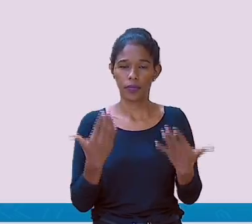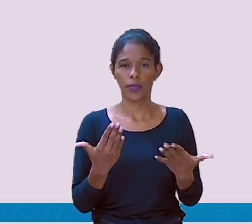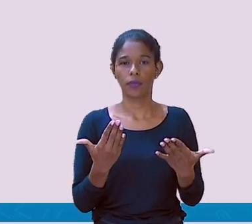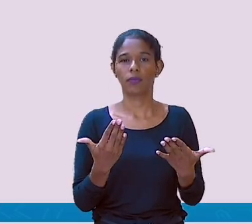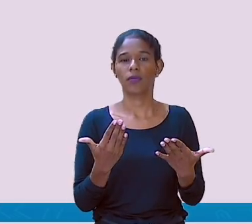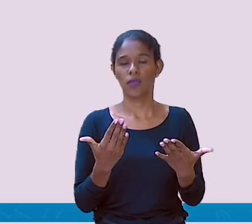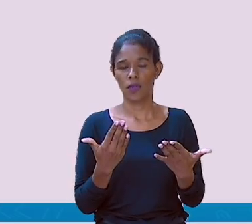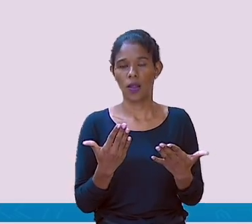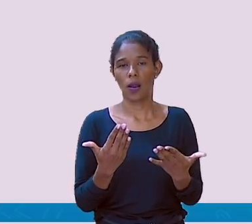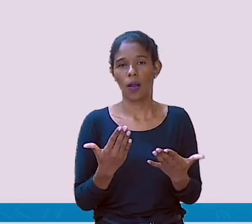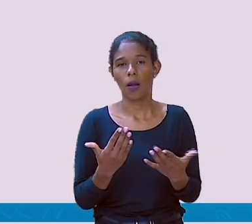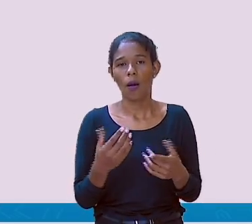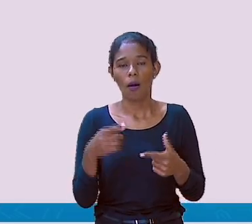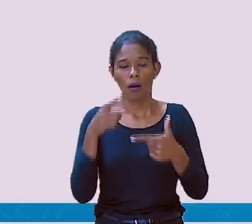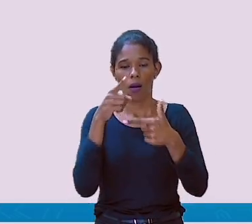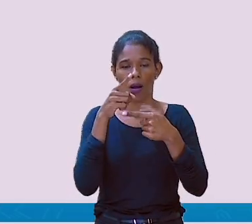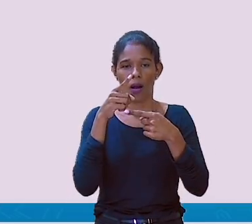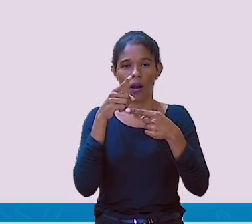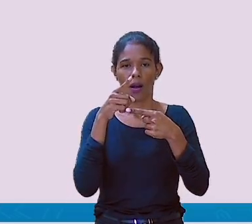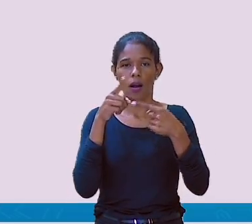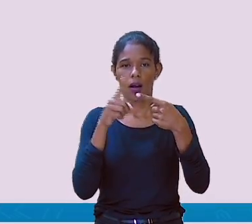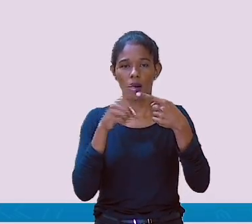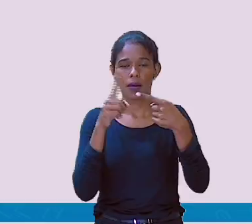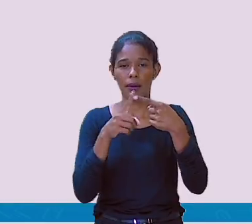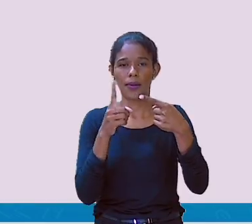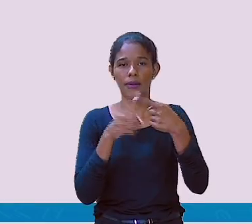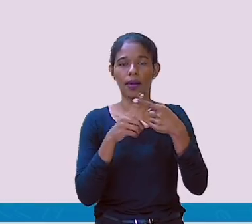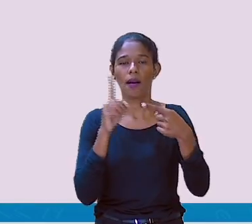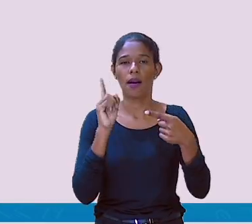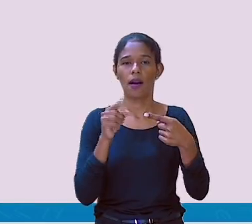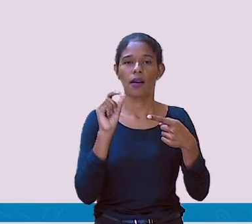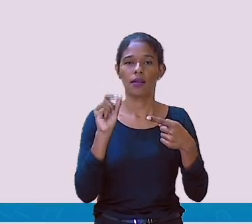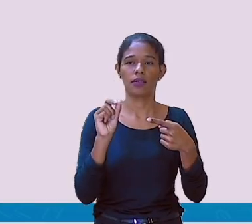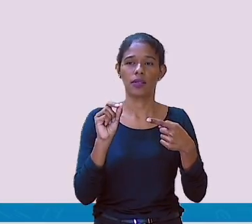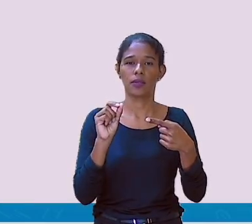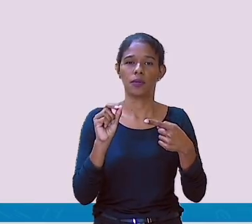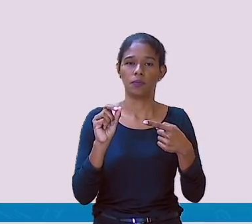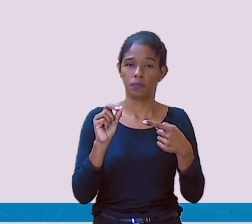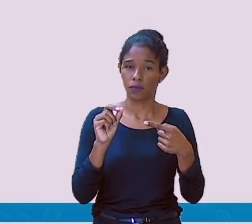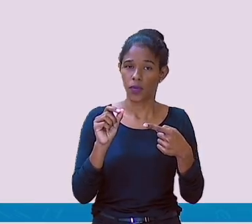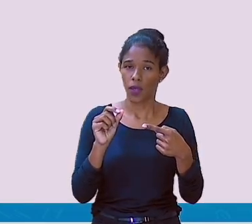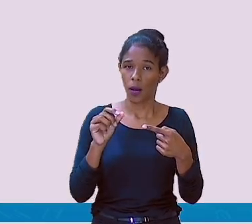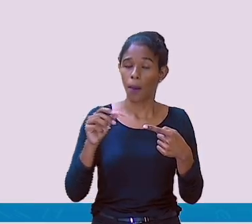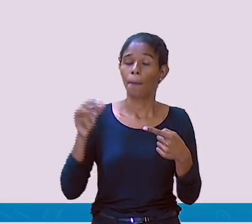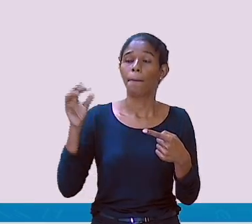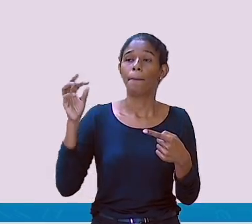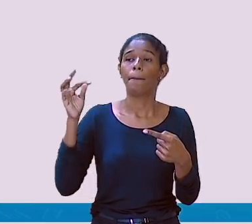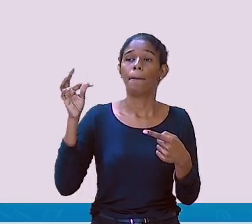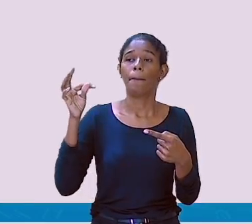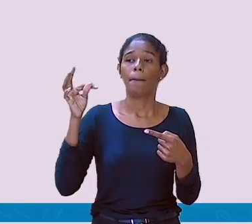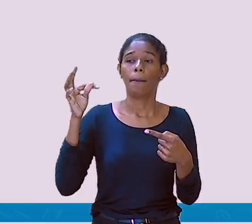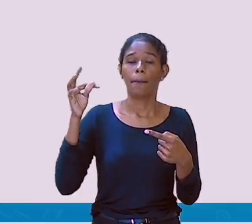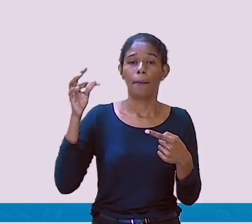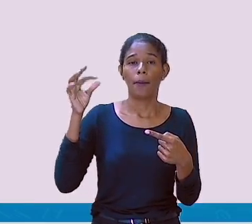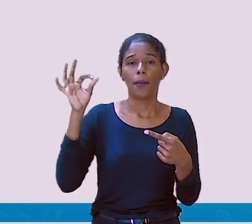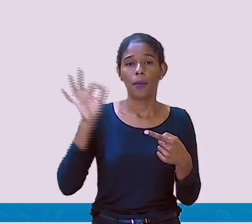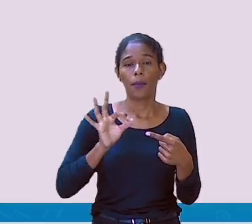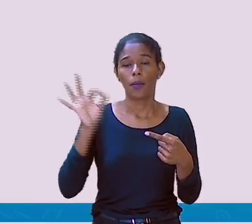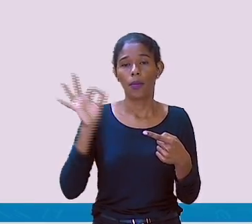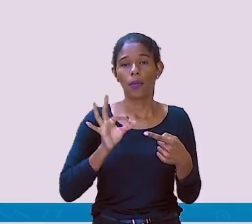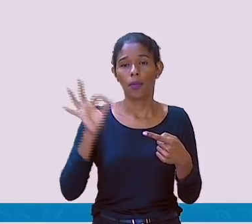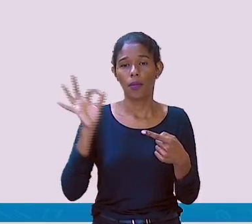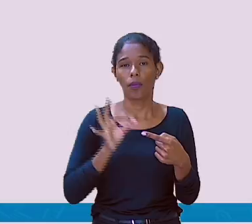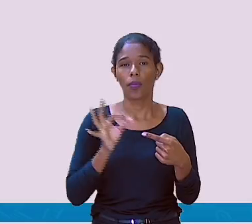uma proporção. Então, o que é uma proporção? Uma proporção é uma